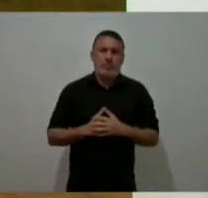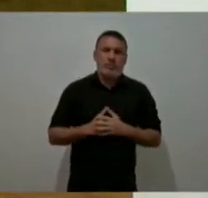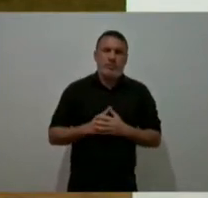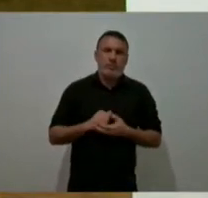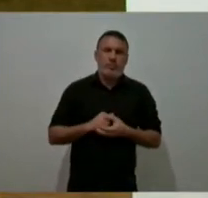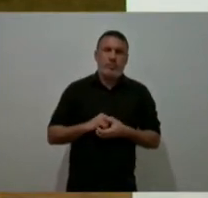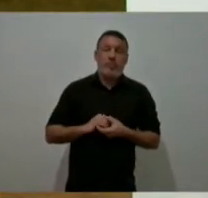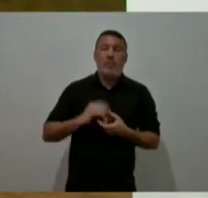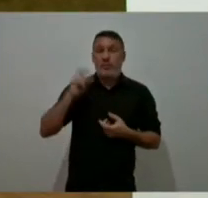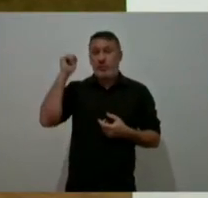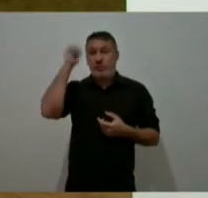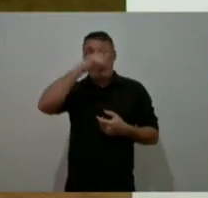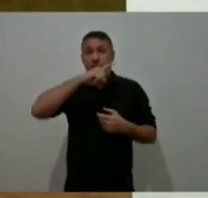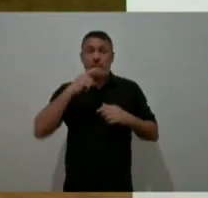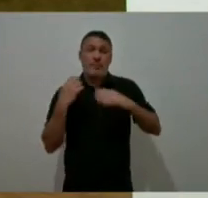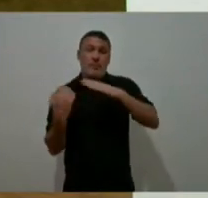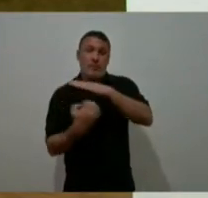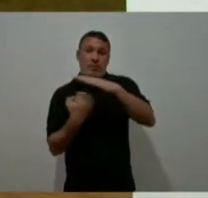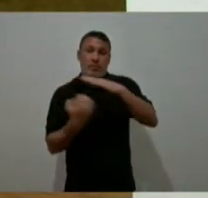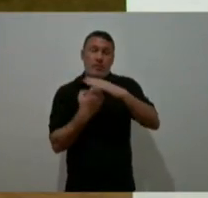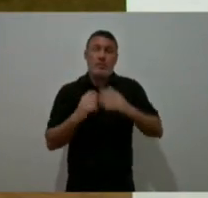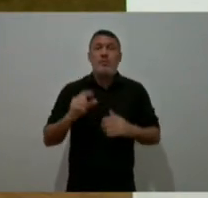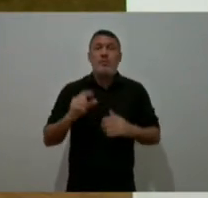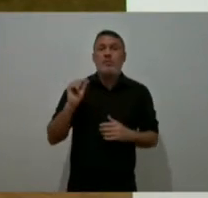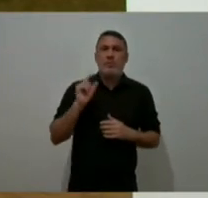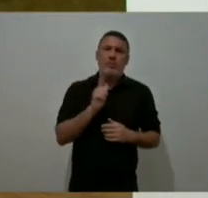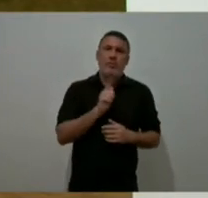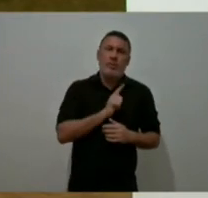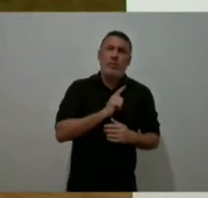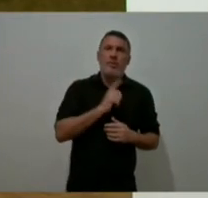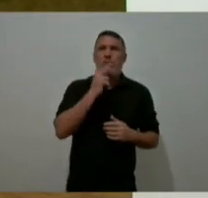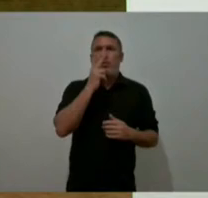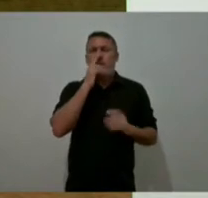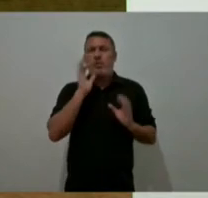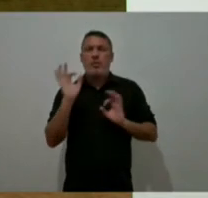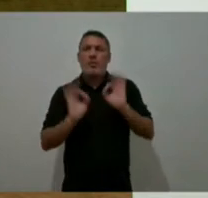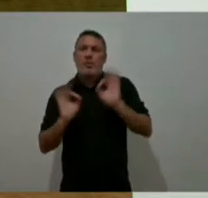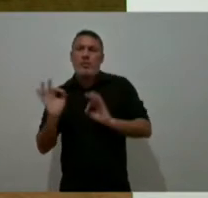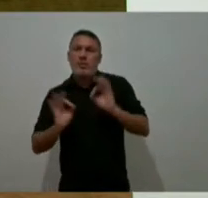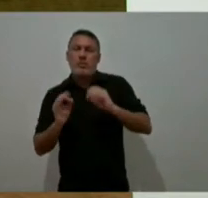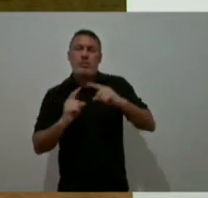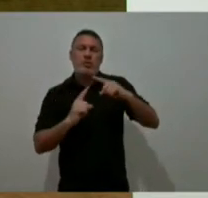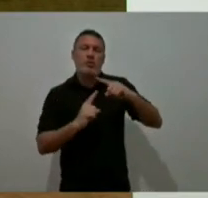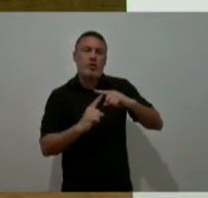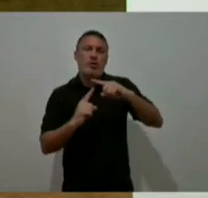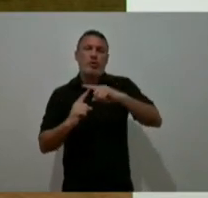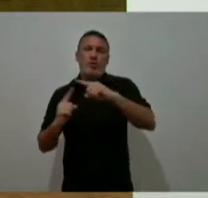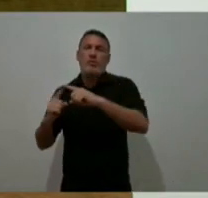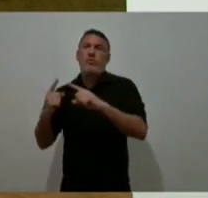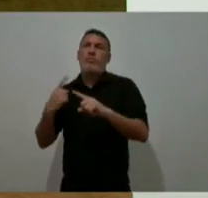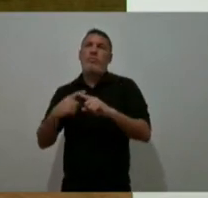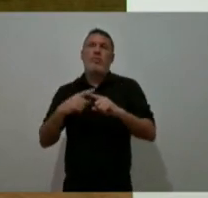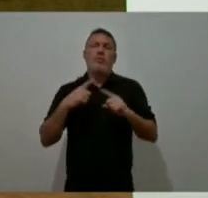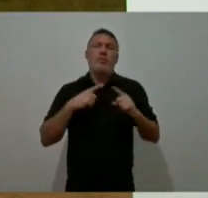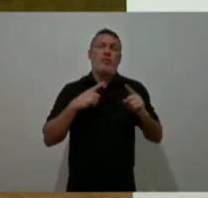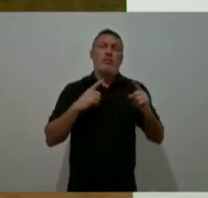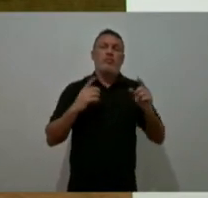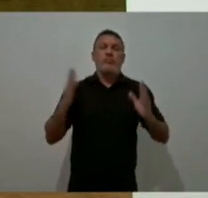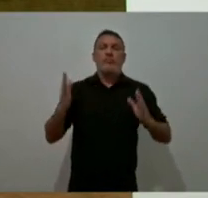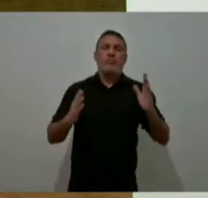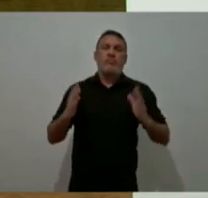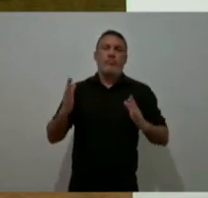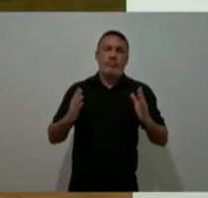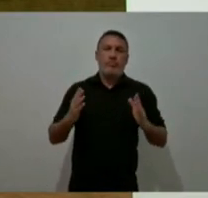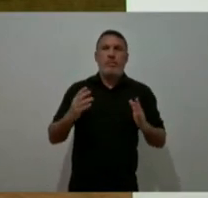empresas terem um tipo de organização porque dependem de previsibilidade. E a previsibilidade é algo que hoje